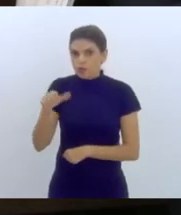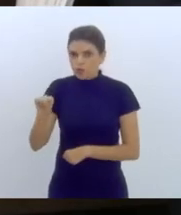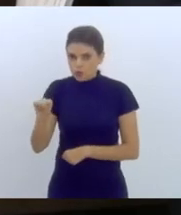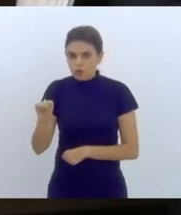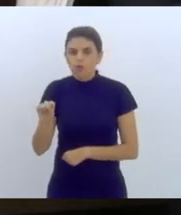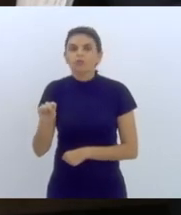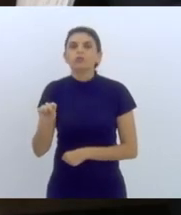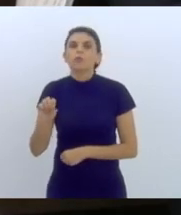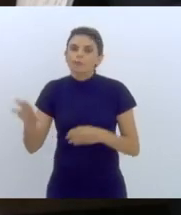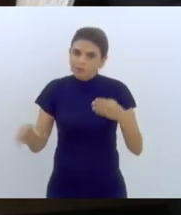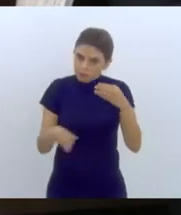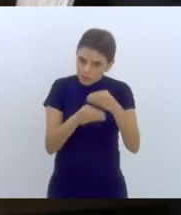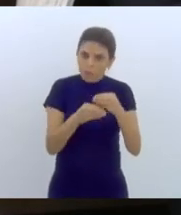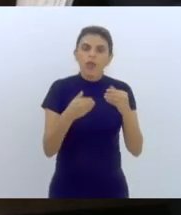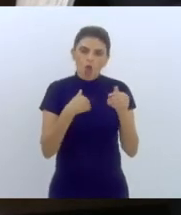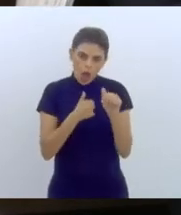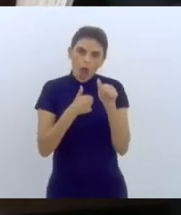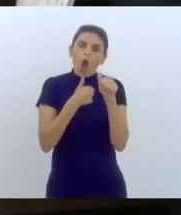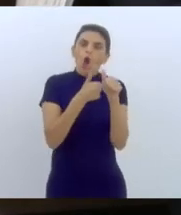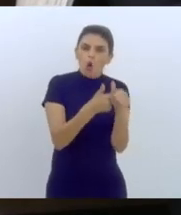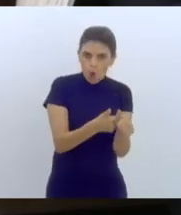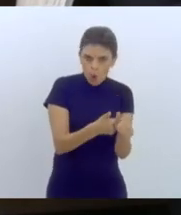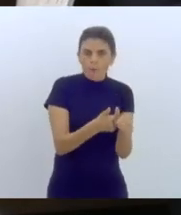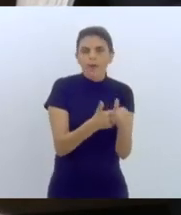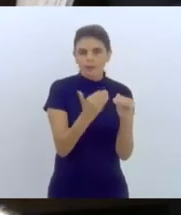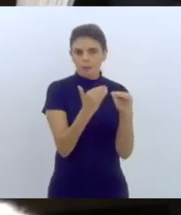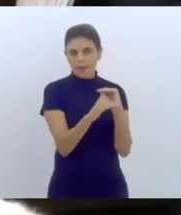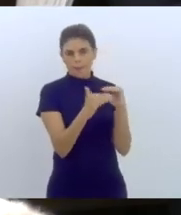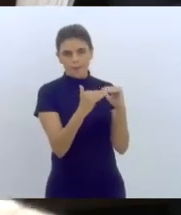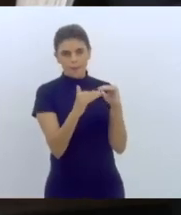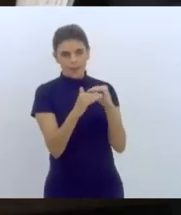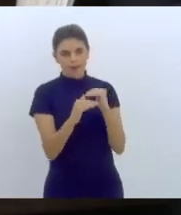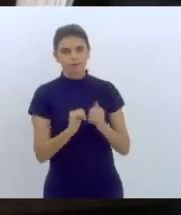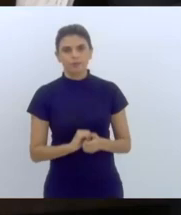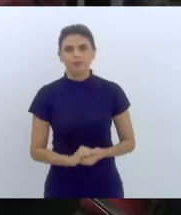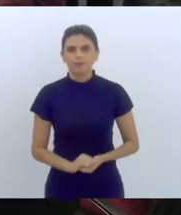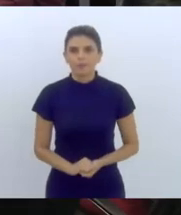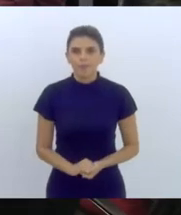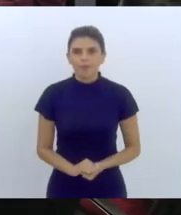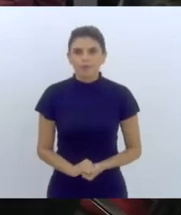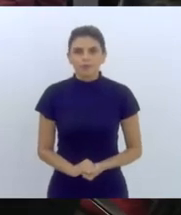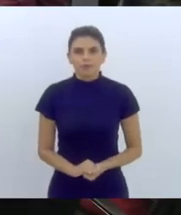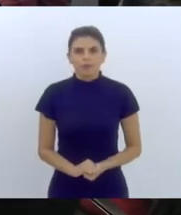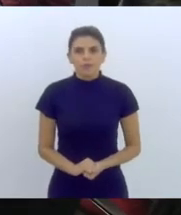posto, estou acompanhando a divergência.